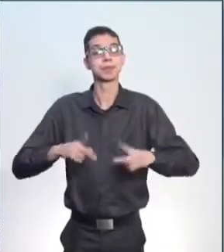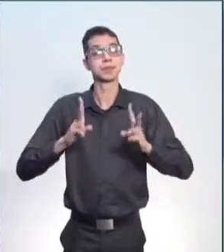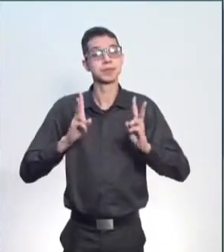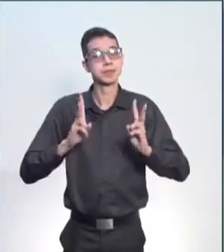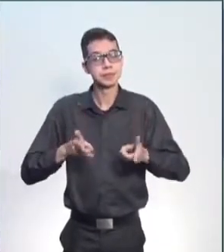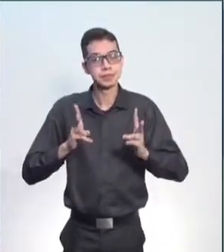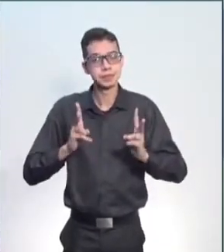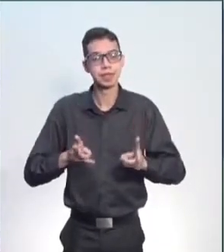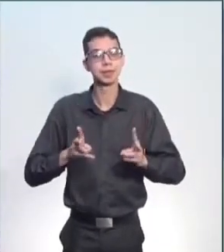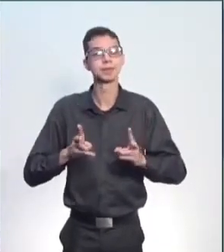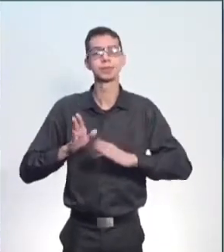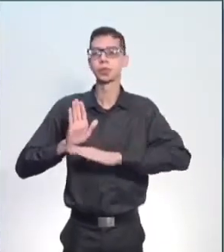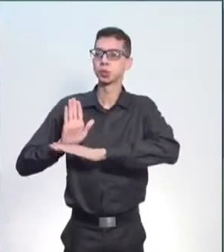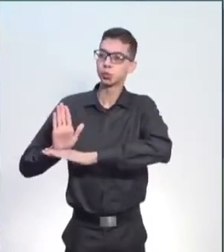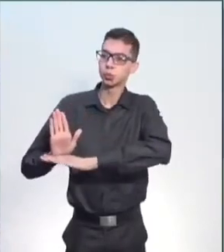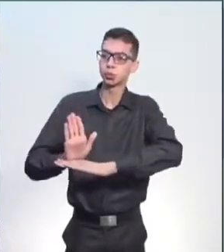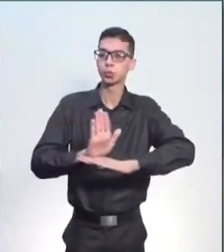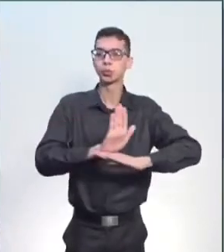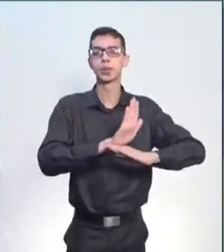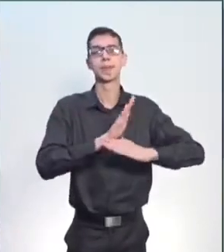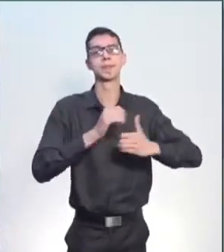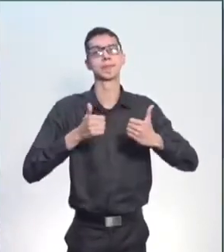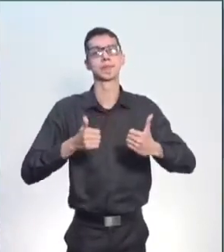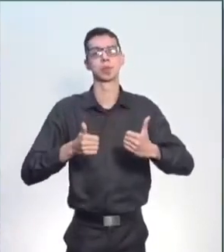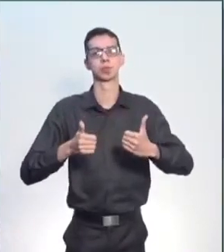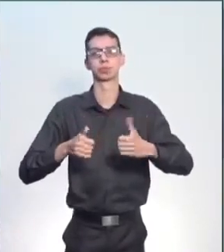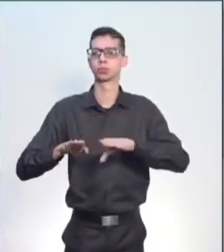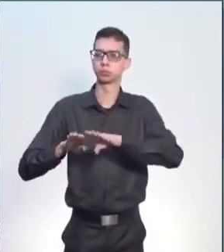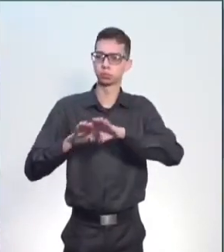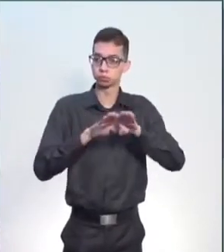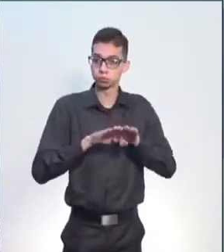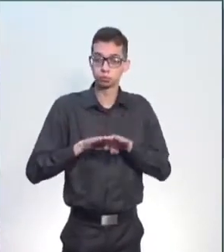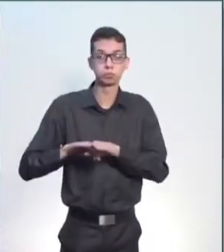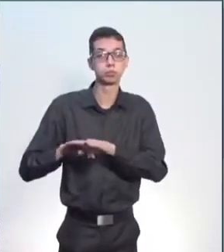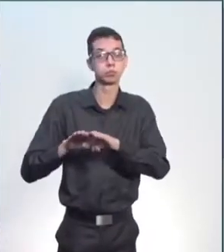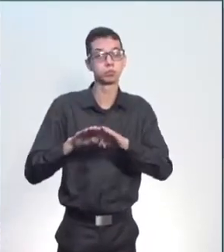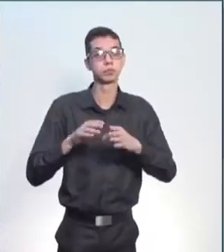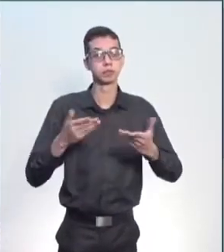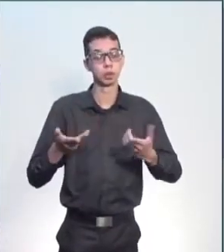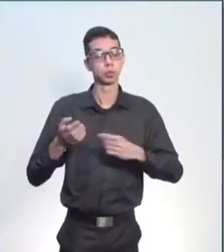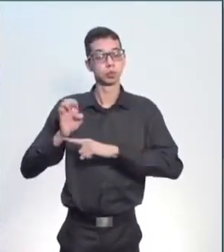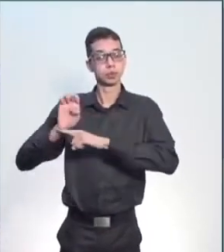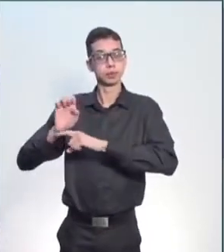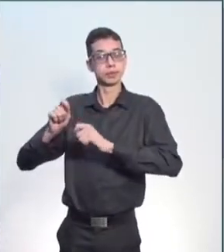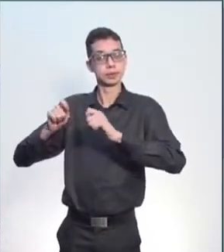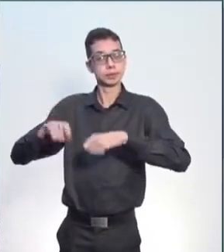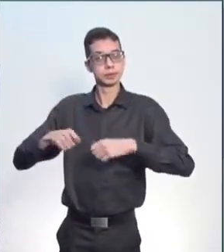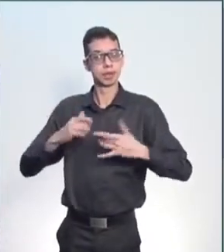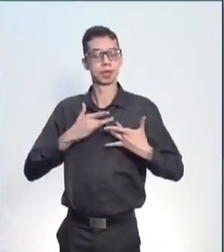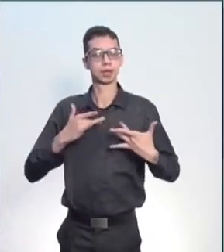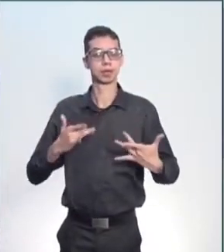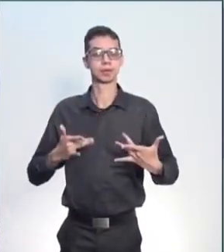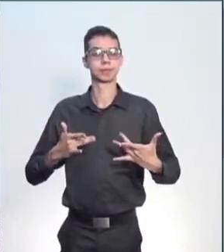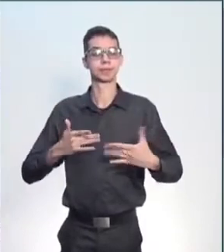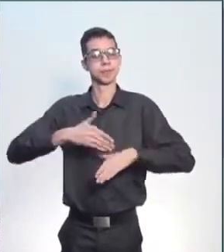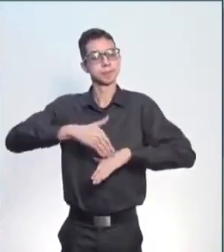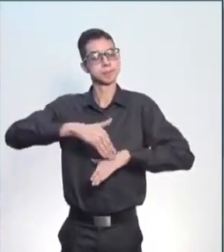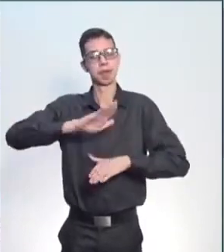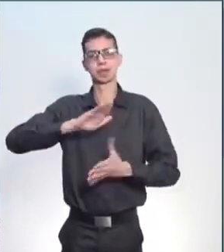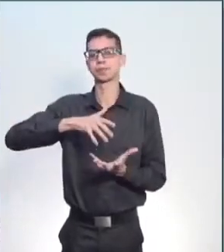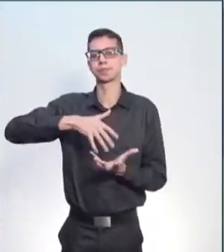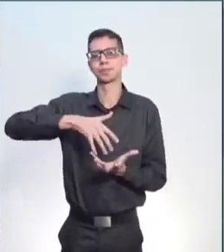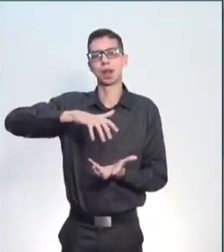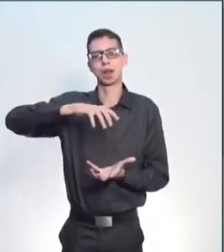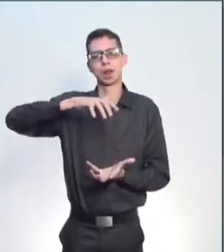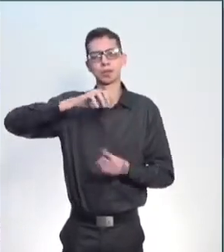comum, né? Então, o Estado, ele pode fomentar essa solidariedade. Inclusive, quando a gente pensa,